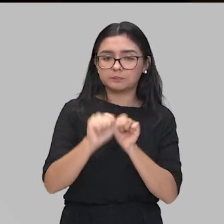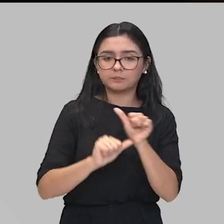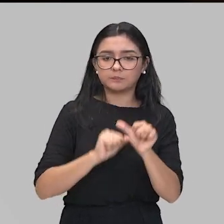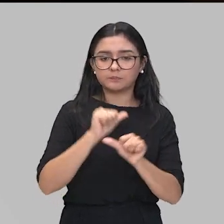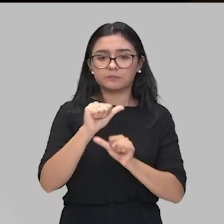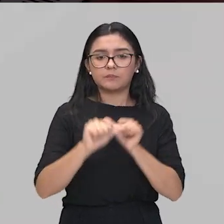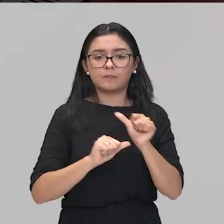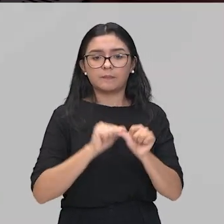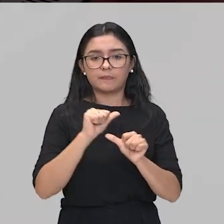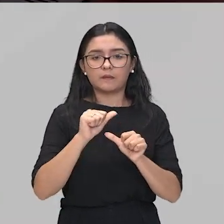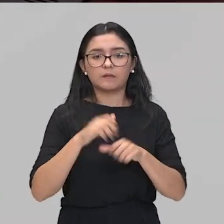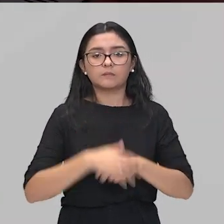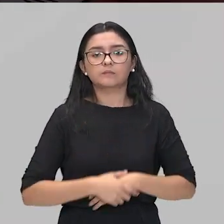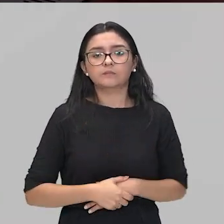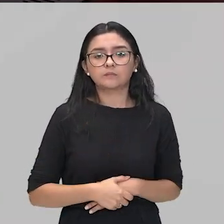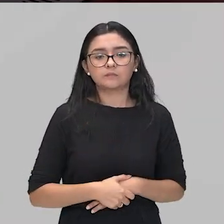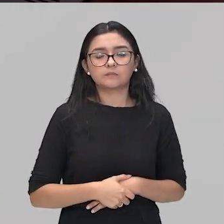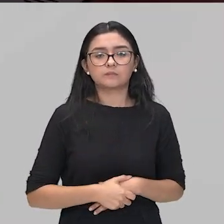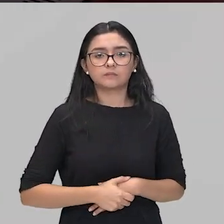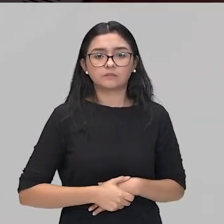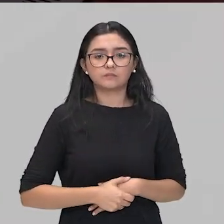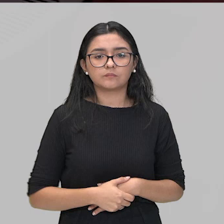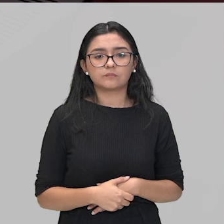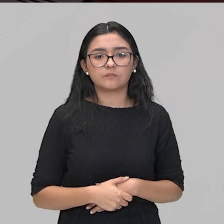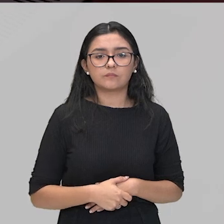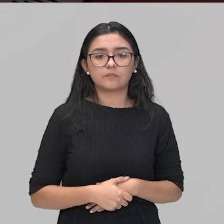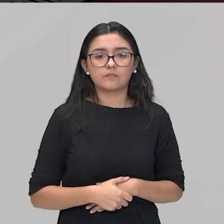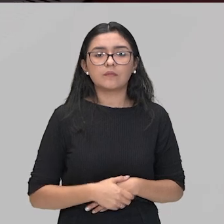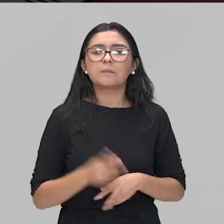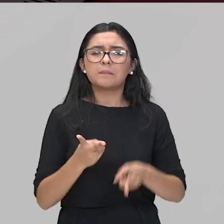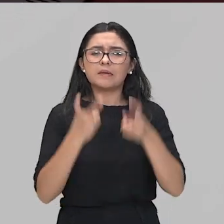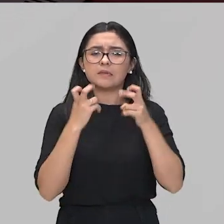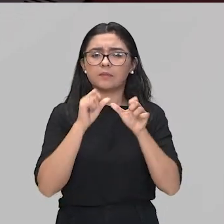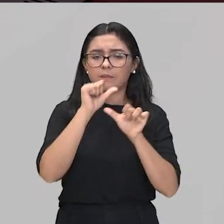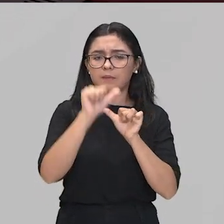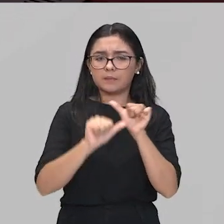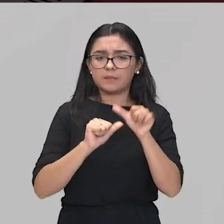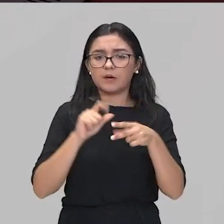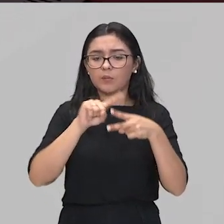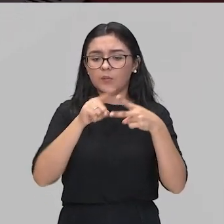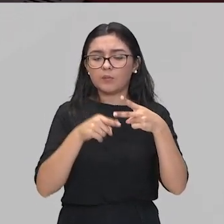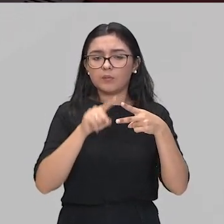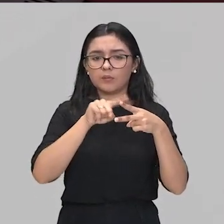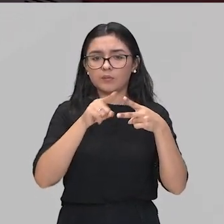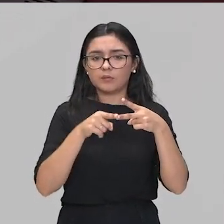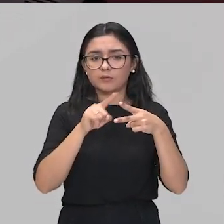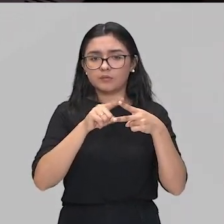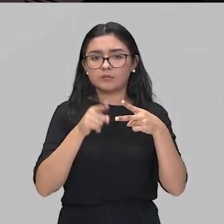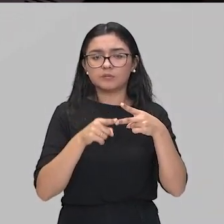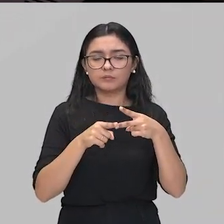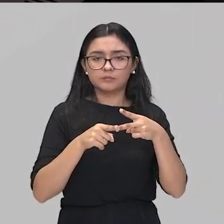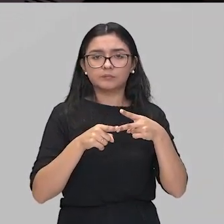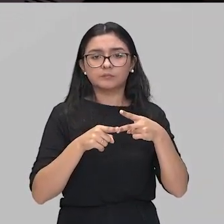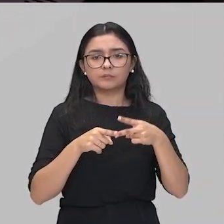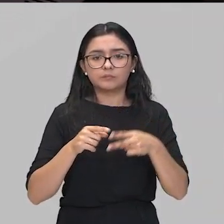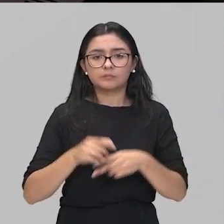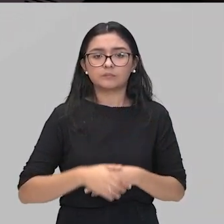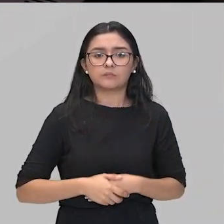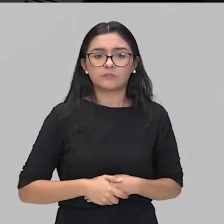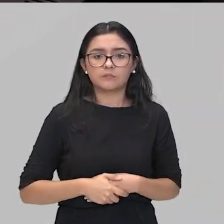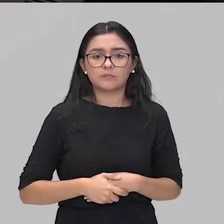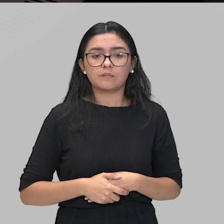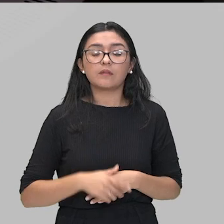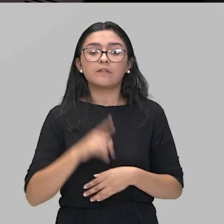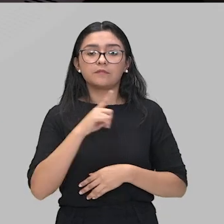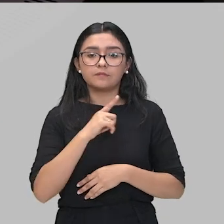que o feixe refratado vai aumentando esse ângulo até ele ficar rasante à superfície, vai ter